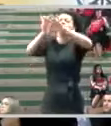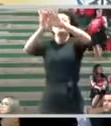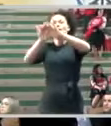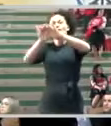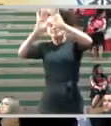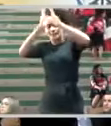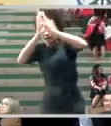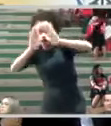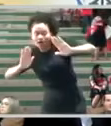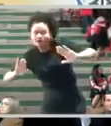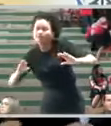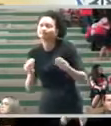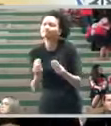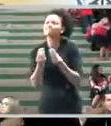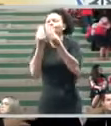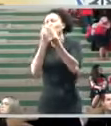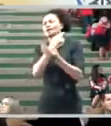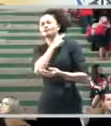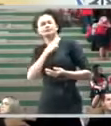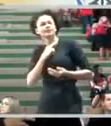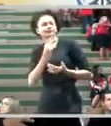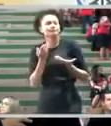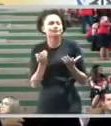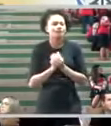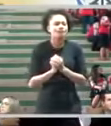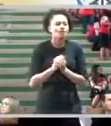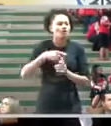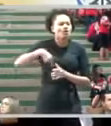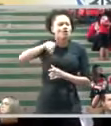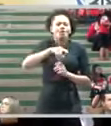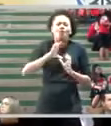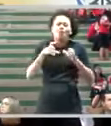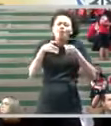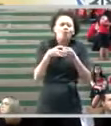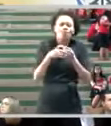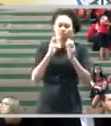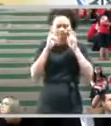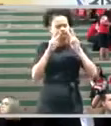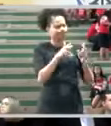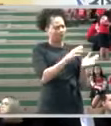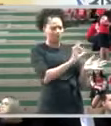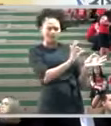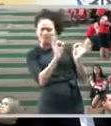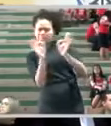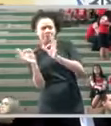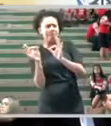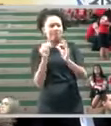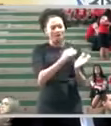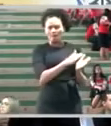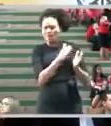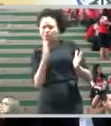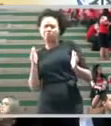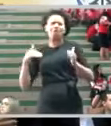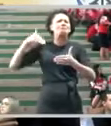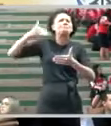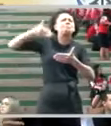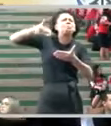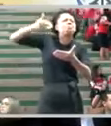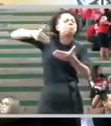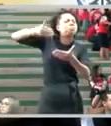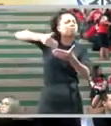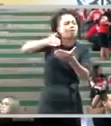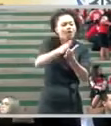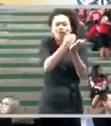oferecer sacrifícios. Então, quando nós vislumbramos o contexto, ao passar do tempo, a Bíblia diz